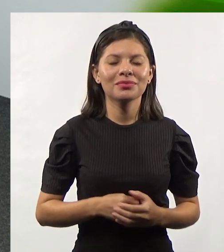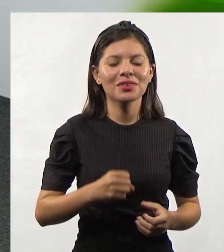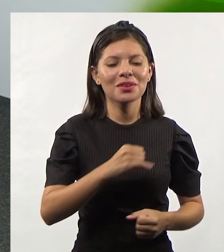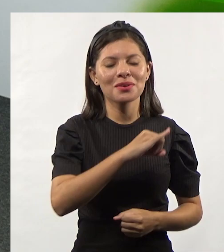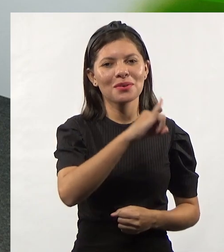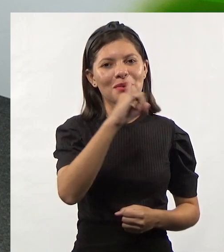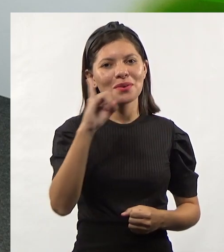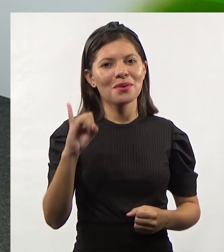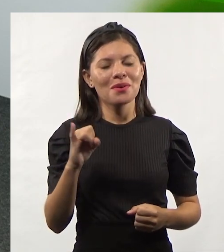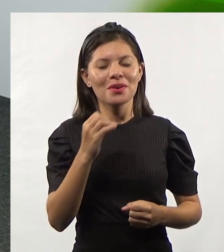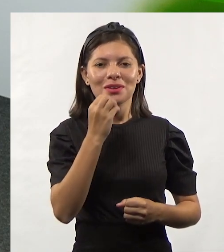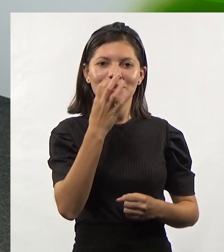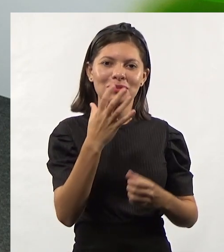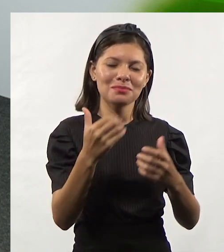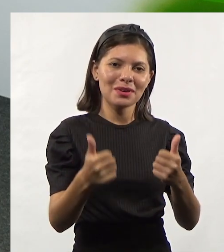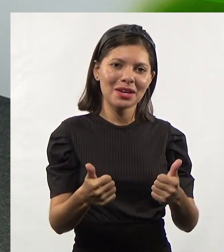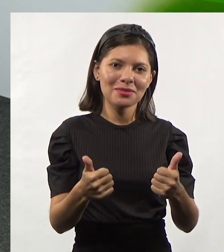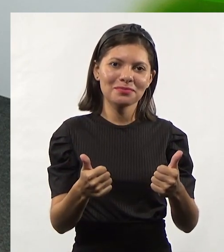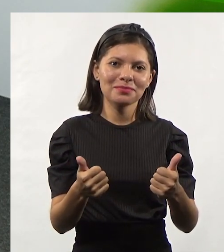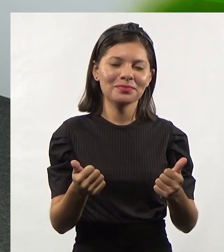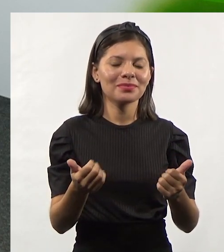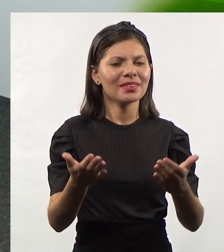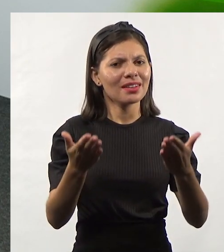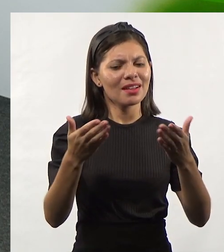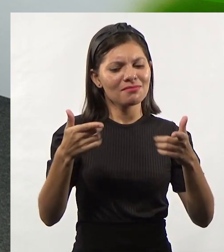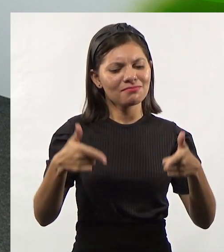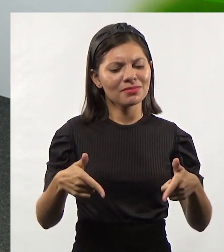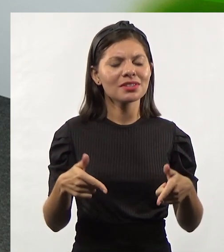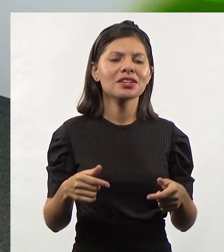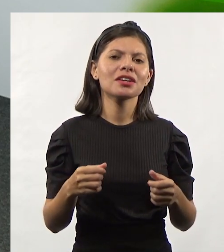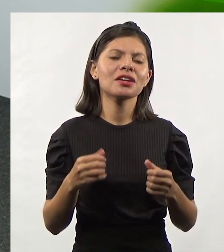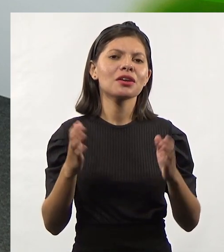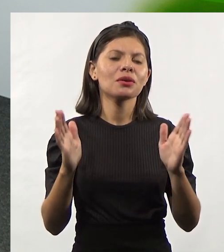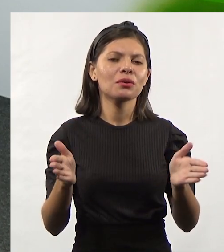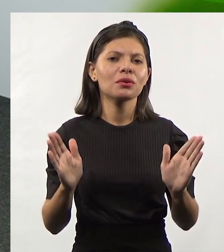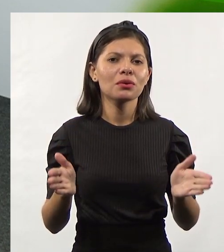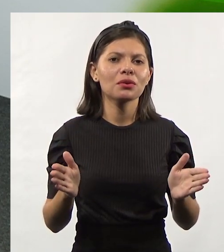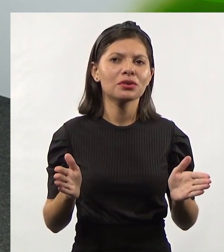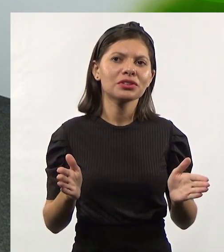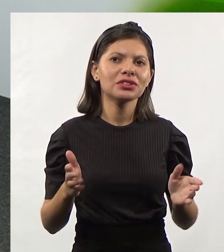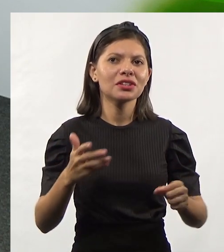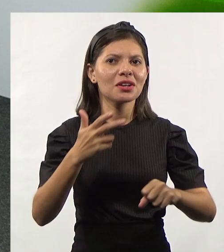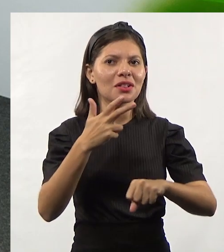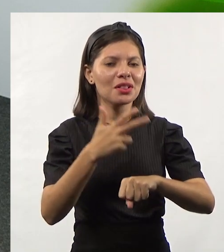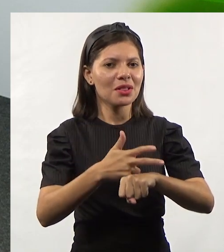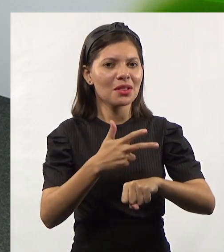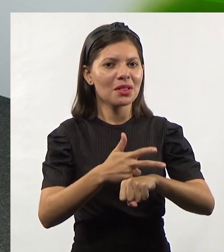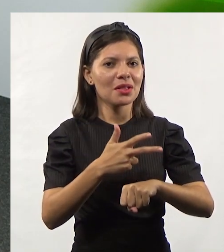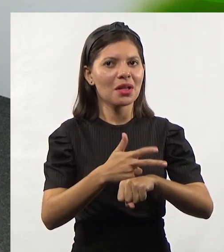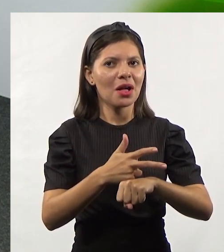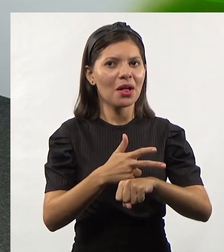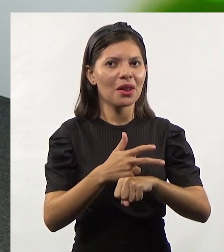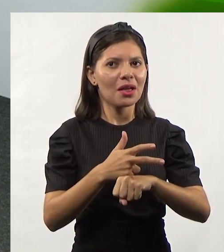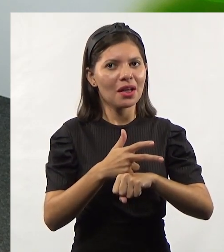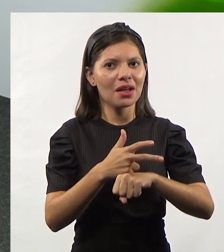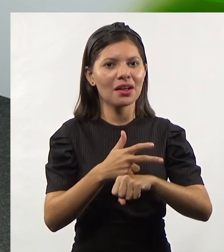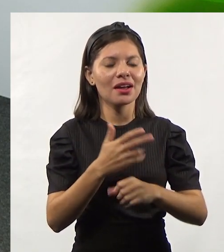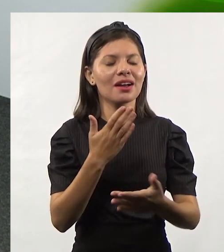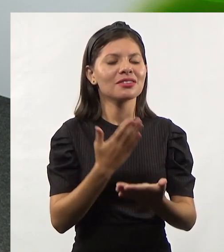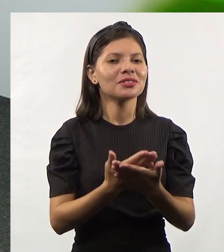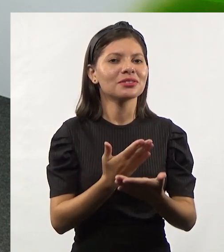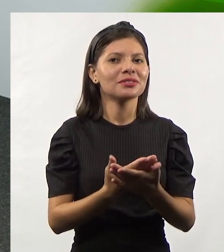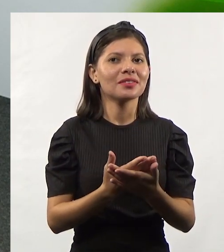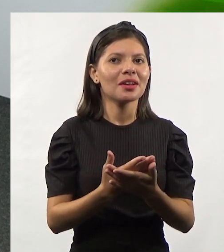Olá, tudo bem? Estamos aqui para ver a nossa primeira web aula, a aula 1 da disciplina